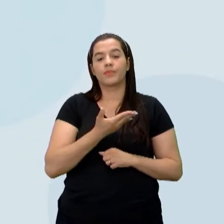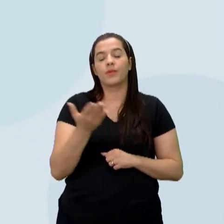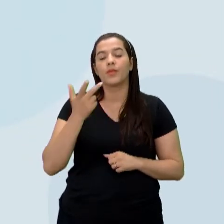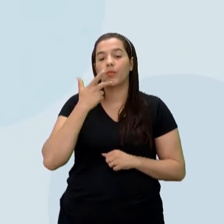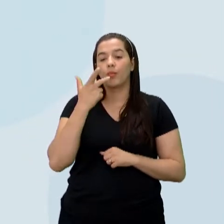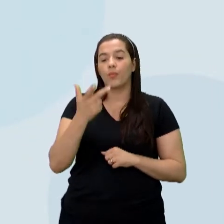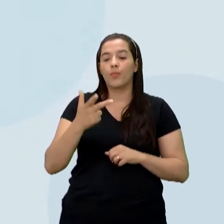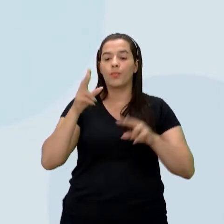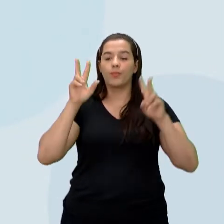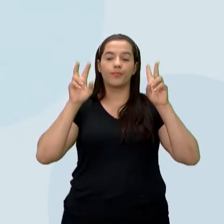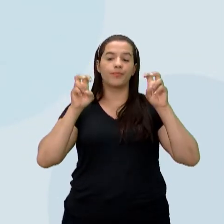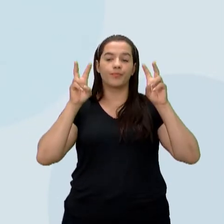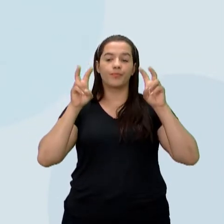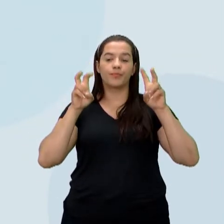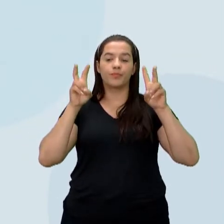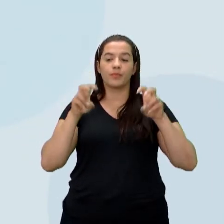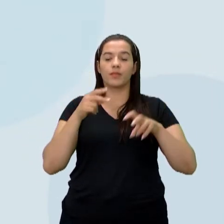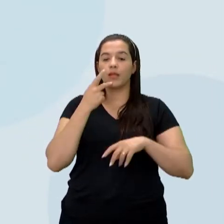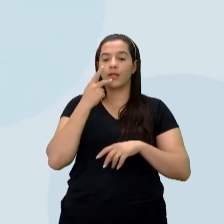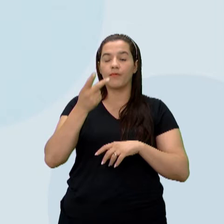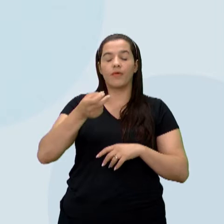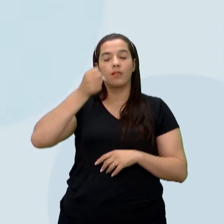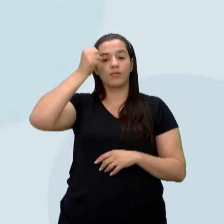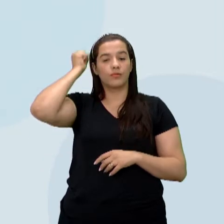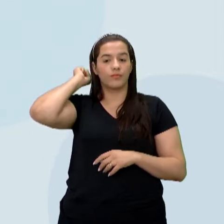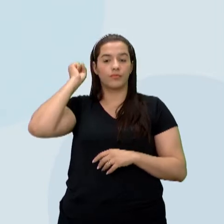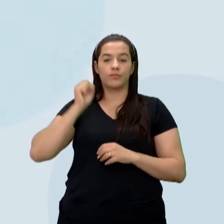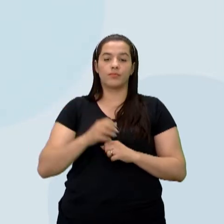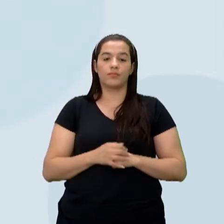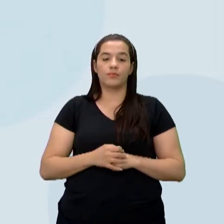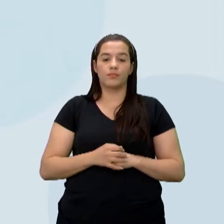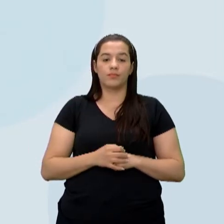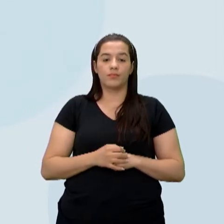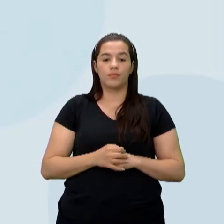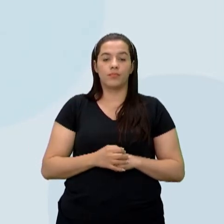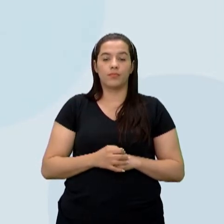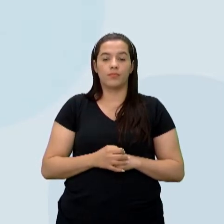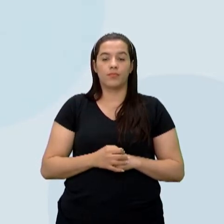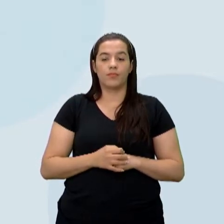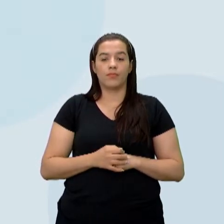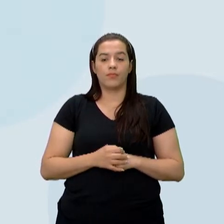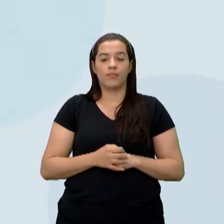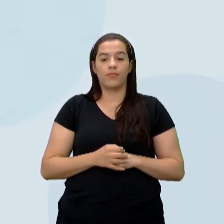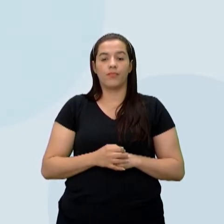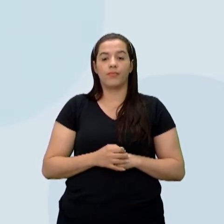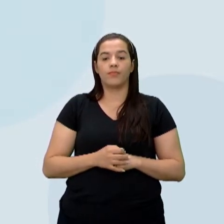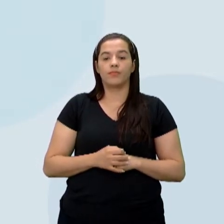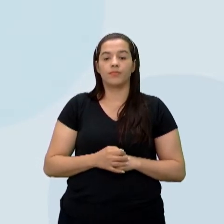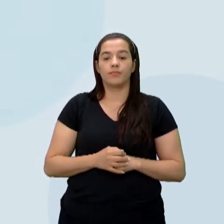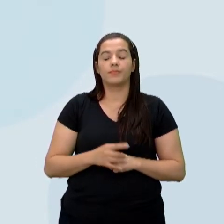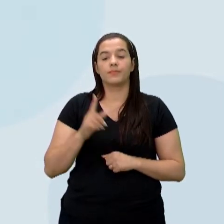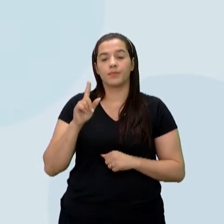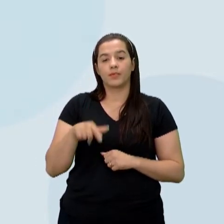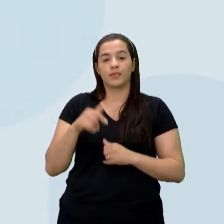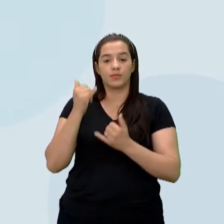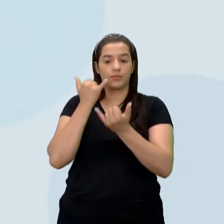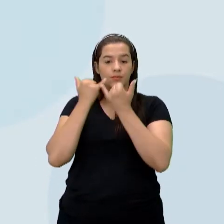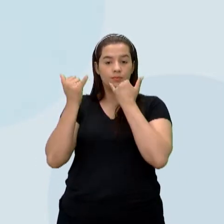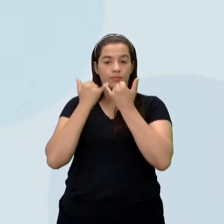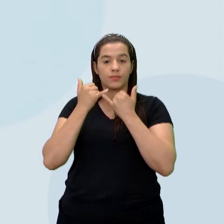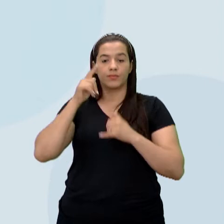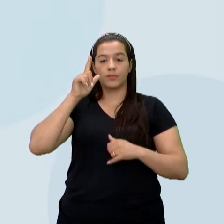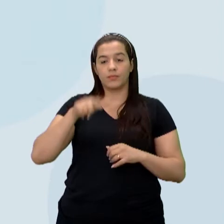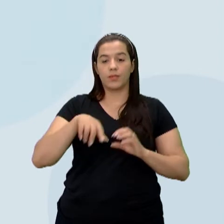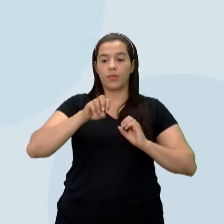respeito do que está sendo dito sobre o vestibular? Isso, vamos lá. Então, aqui a gente já tem a informação de que é um